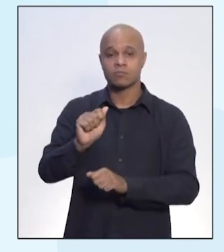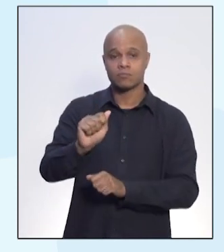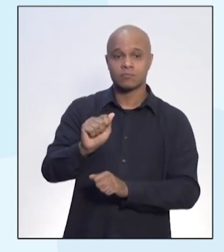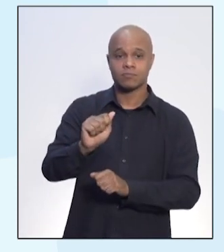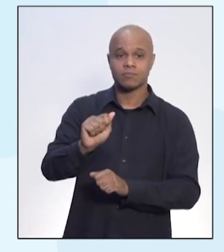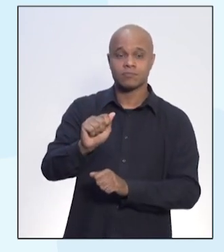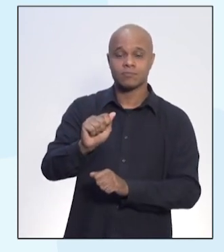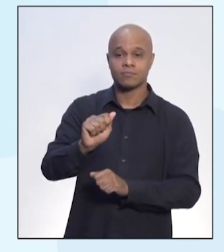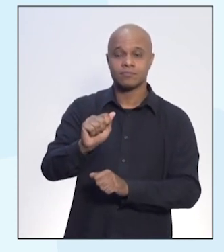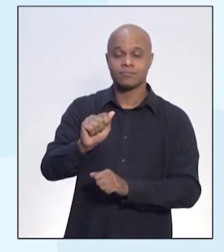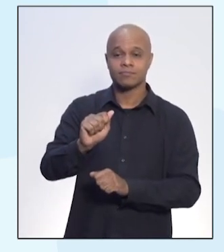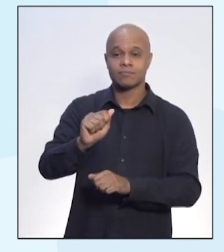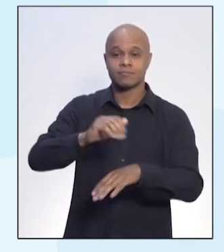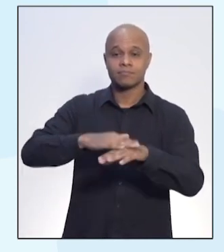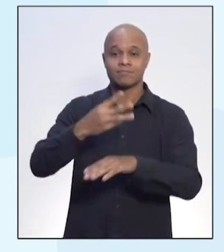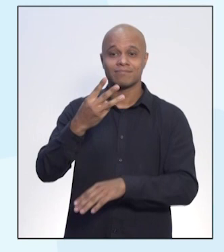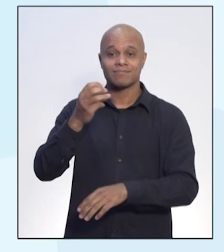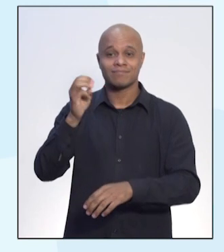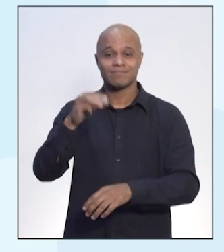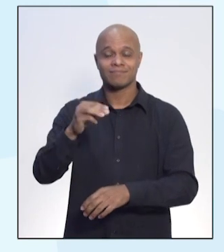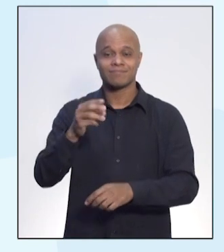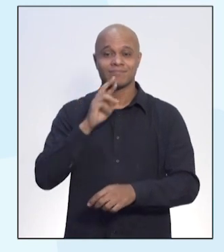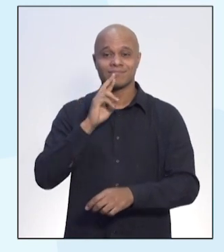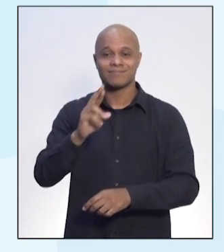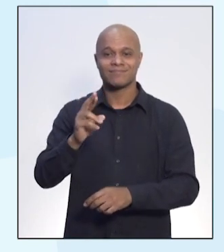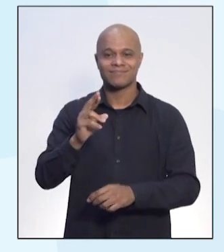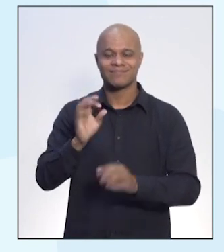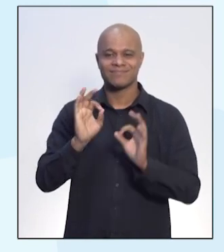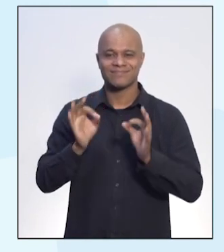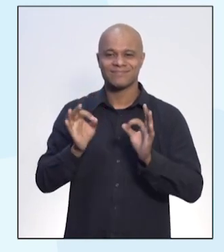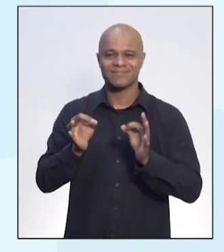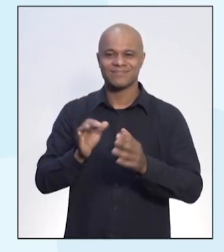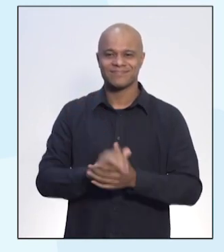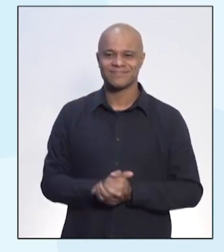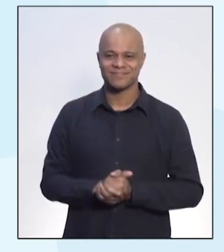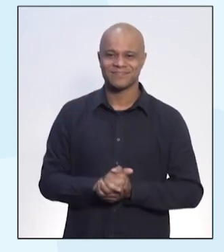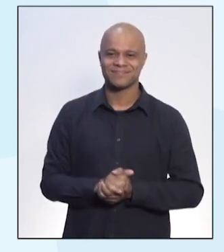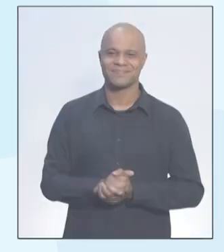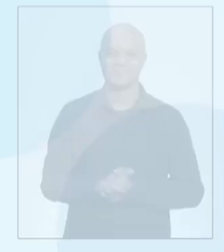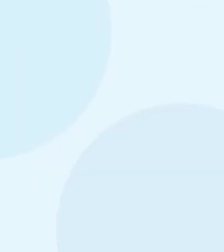Vou dar para vocês mais 3 minutinhos para responderem. Vamos lá?